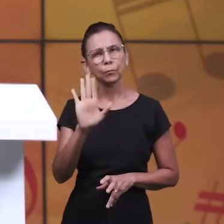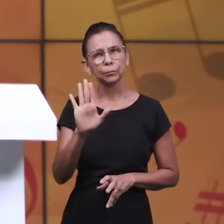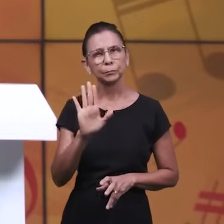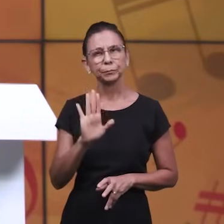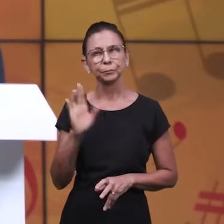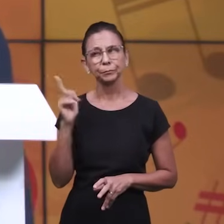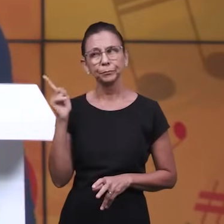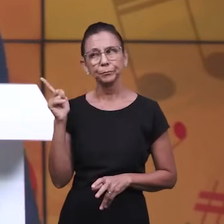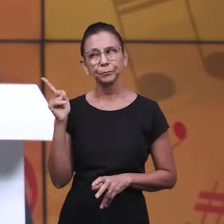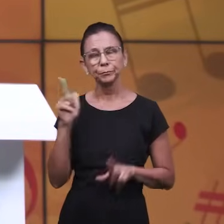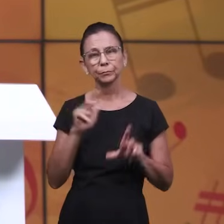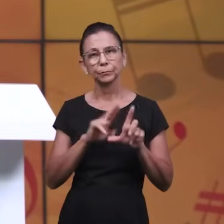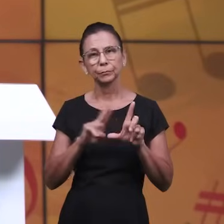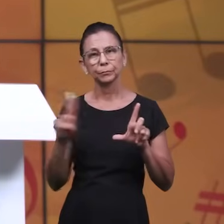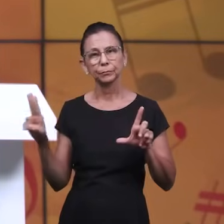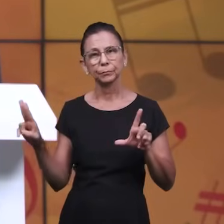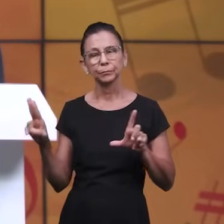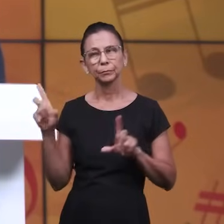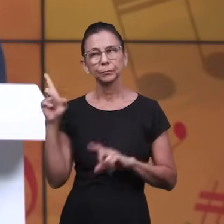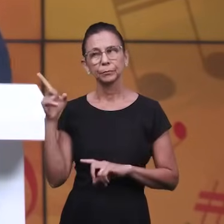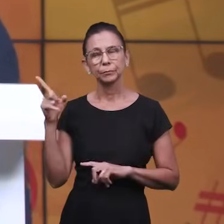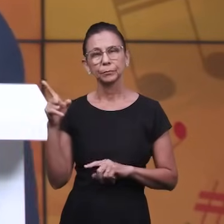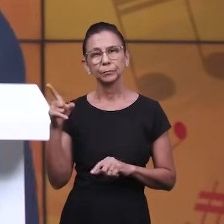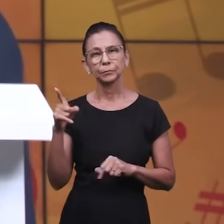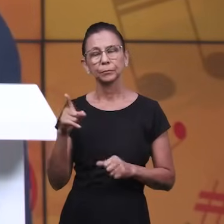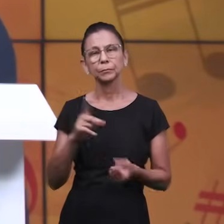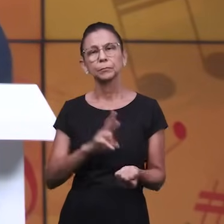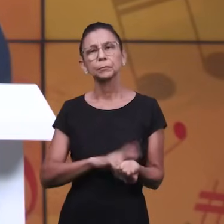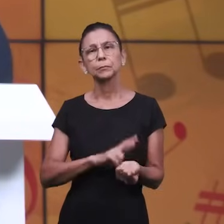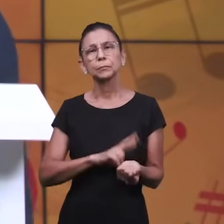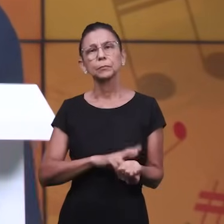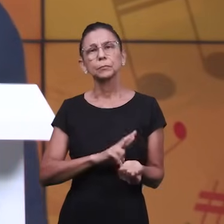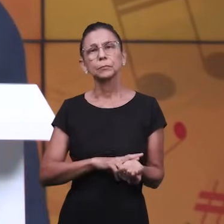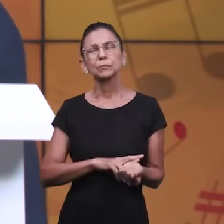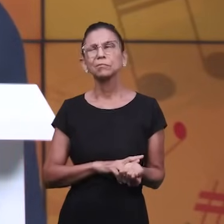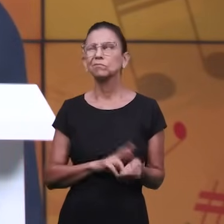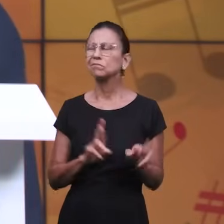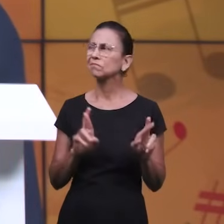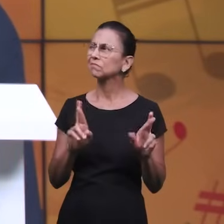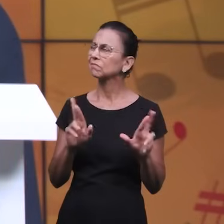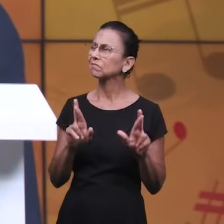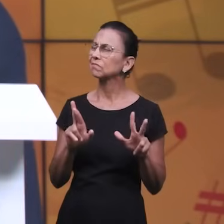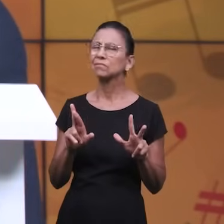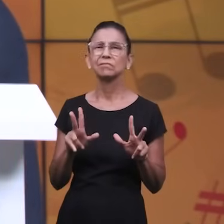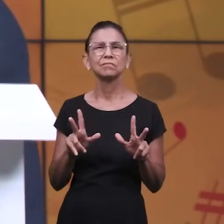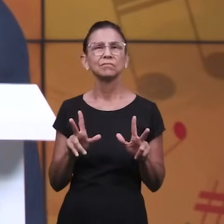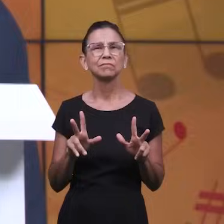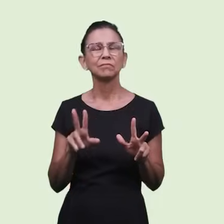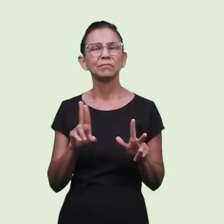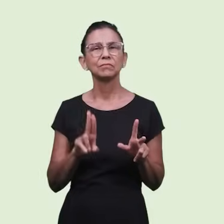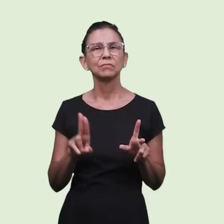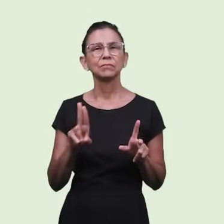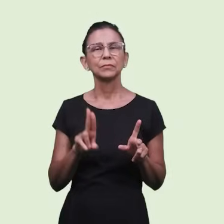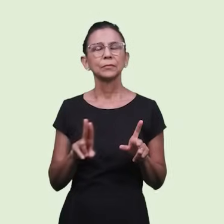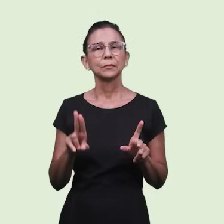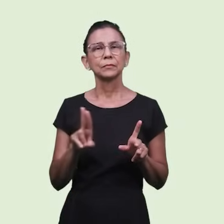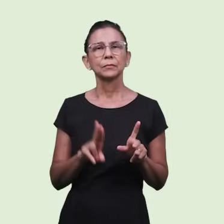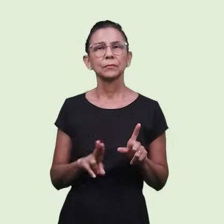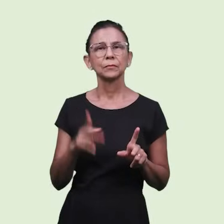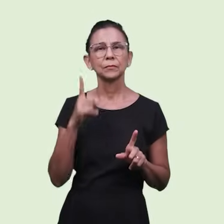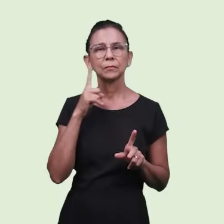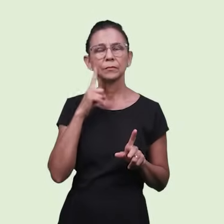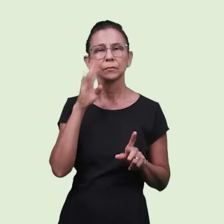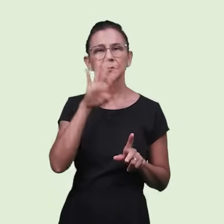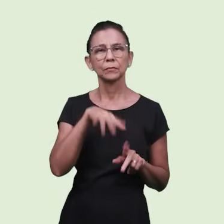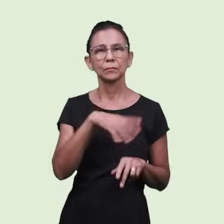legenda. Aqui estão os ritmos, mas tem forma diferente de tocar. Quando você ver na